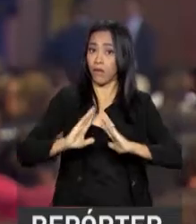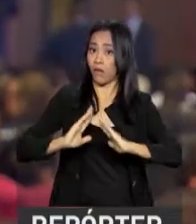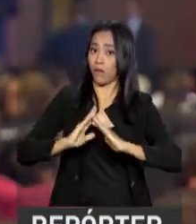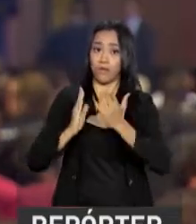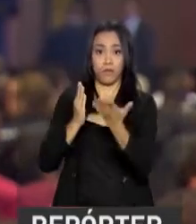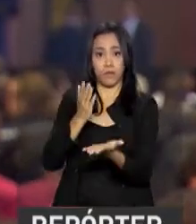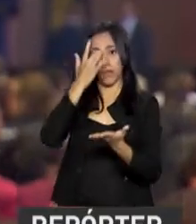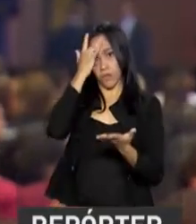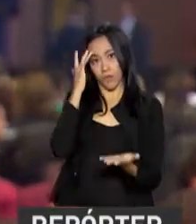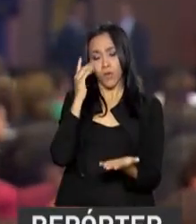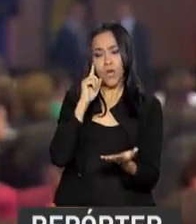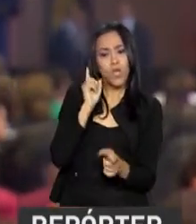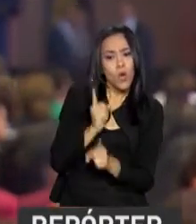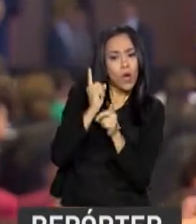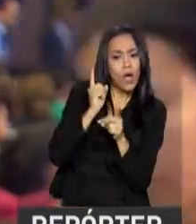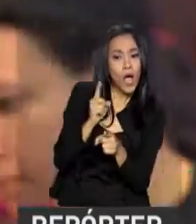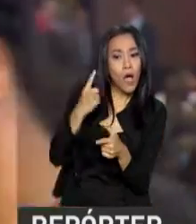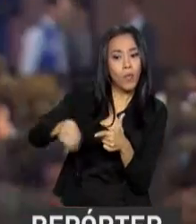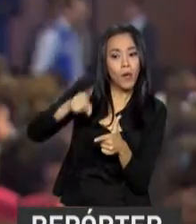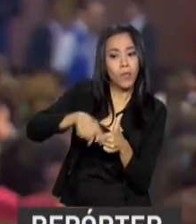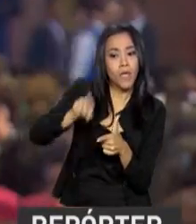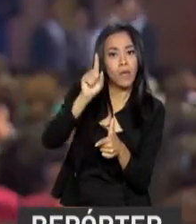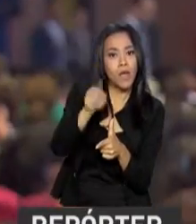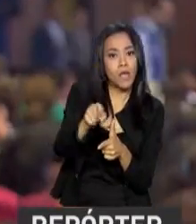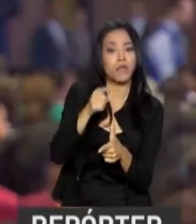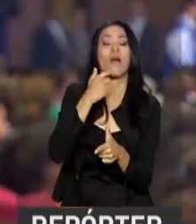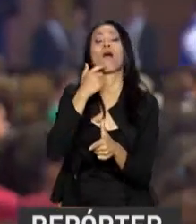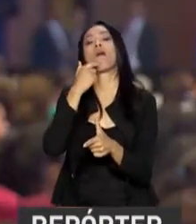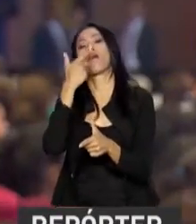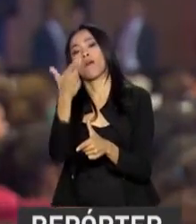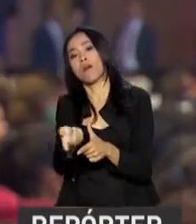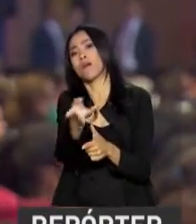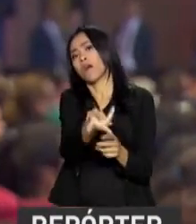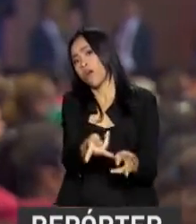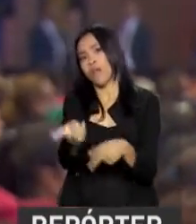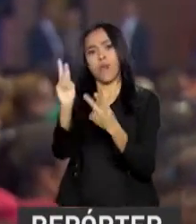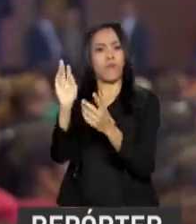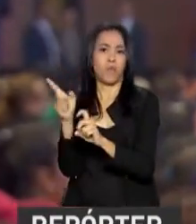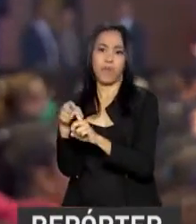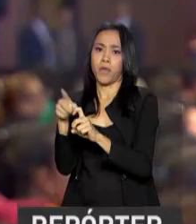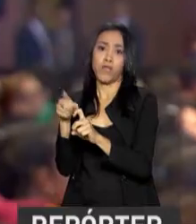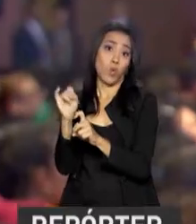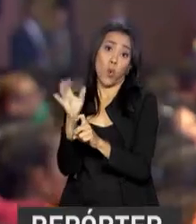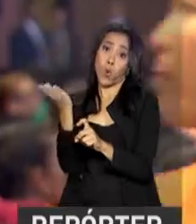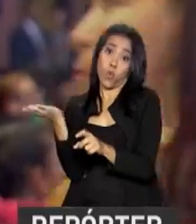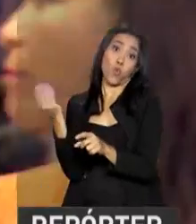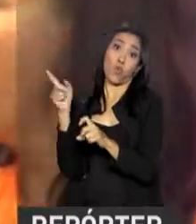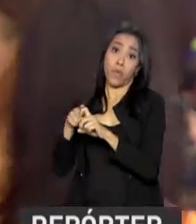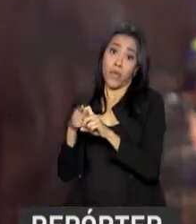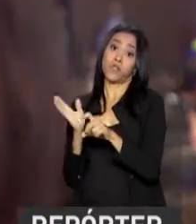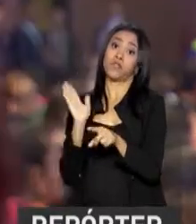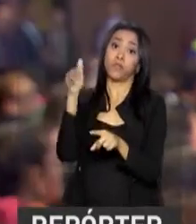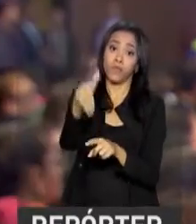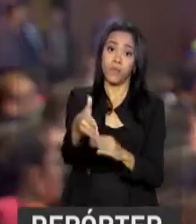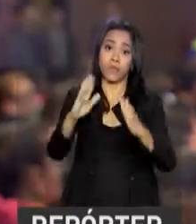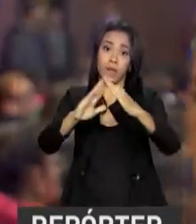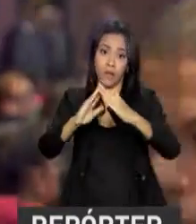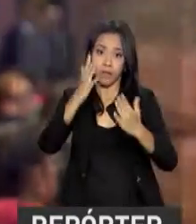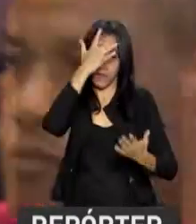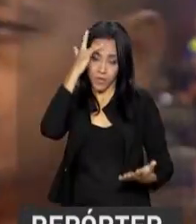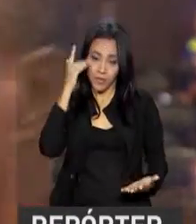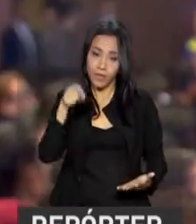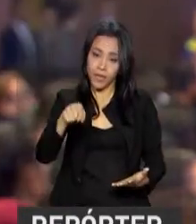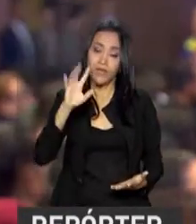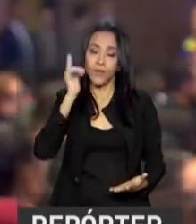encontrando o problema e às vezes levando é até o médico ou trazendo um mesmo médico do psf na sua casa para que ele